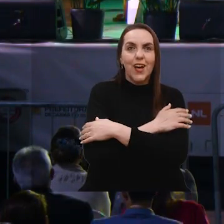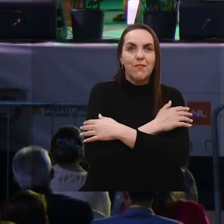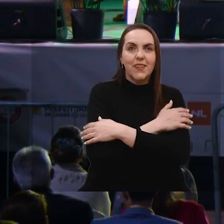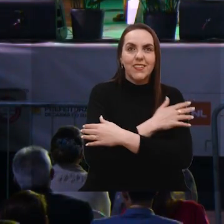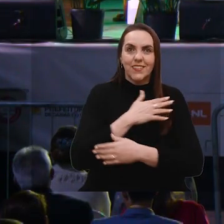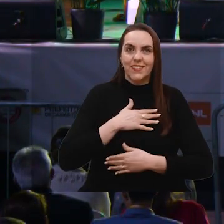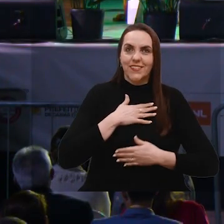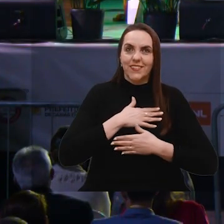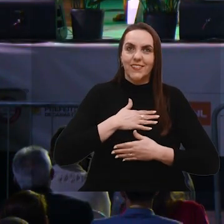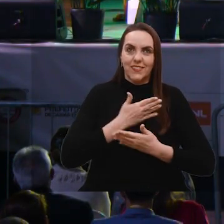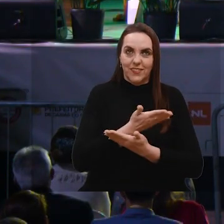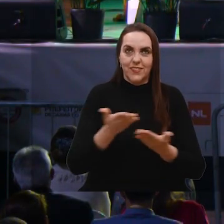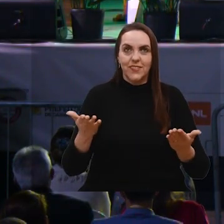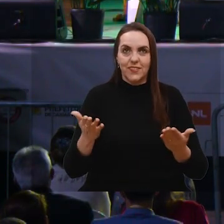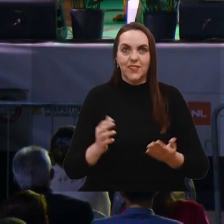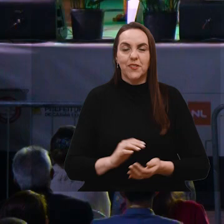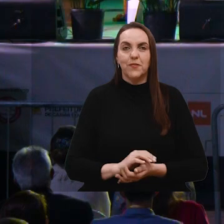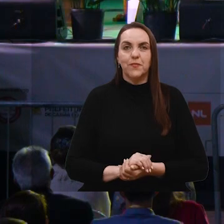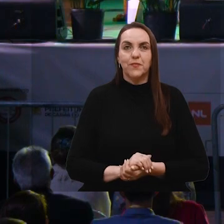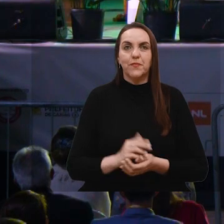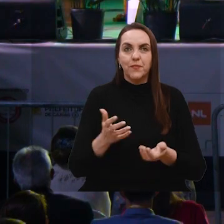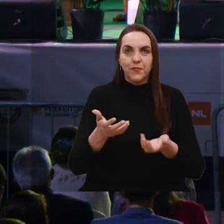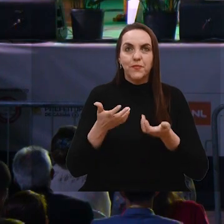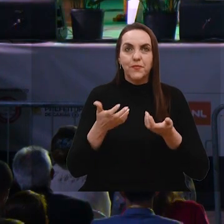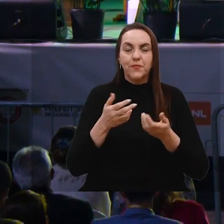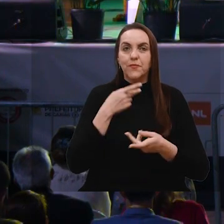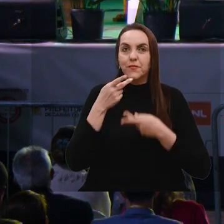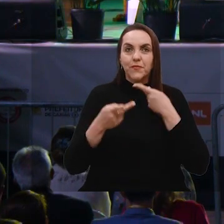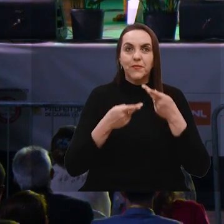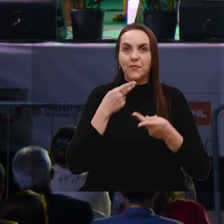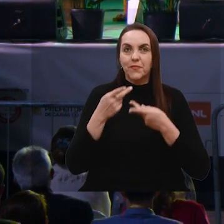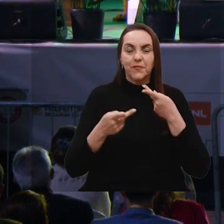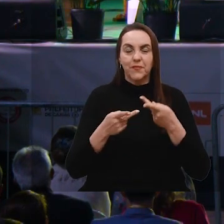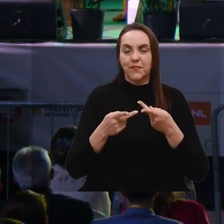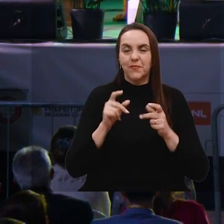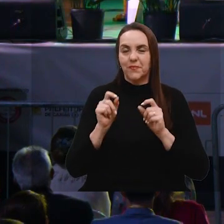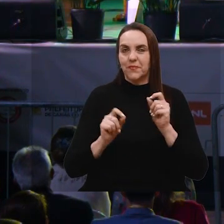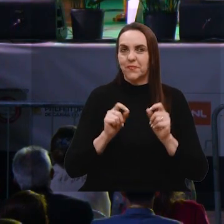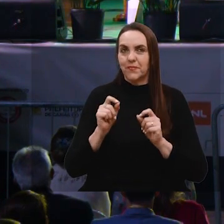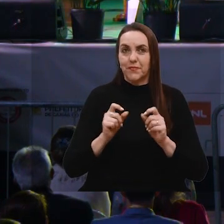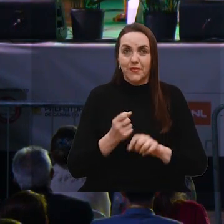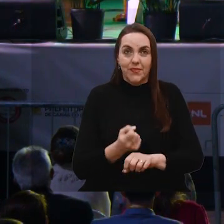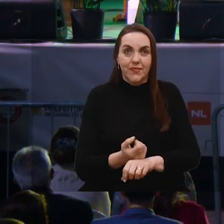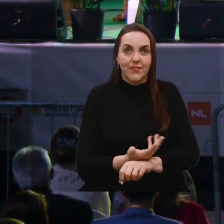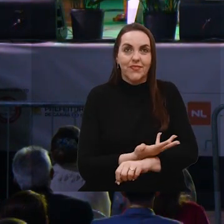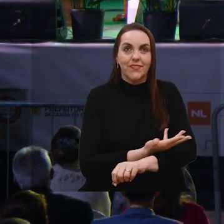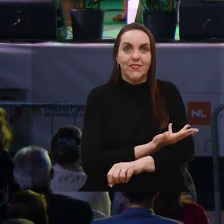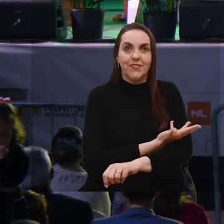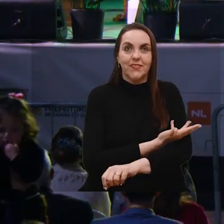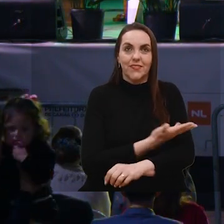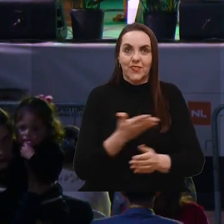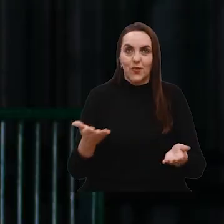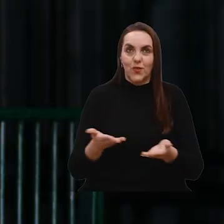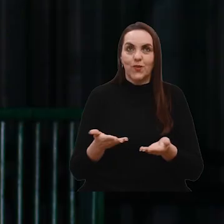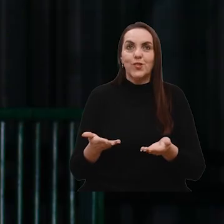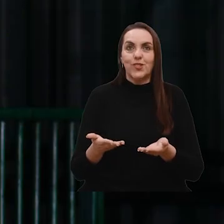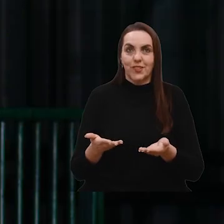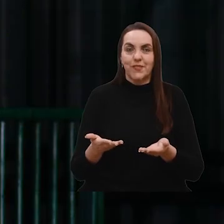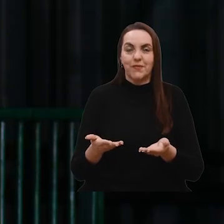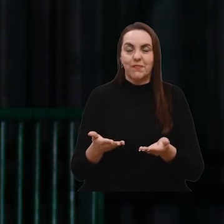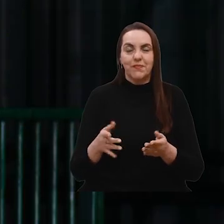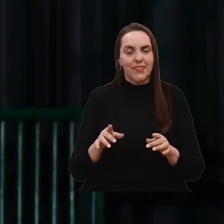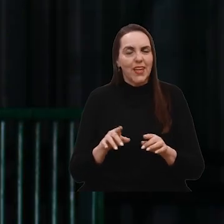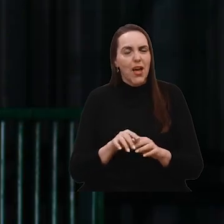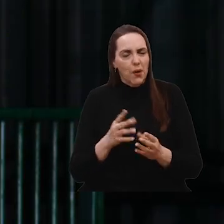bem-vindos e sintam-se abraçados. Eu quero dizer que é muito emocionante estar